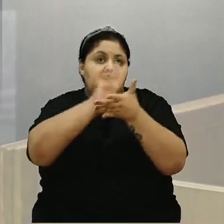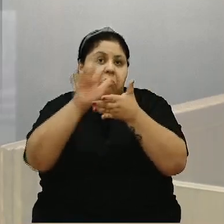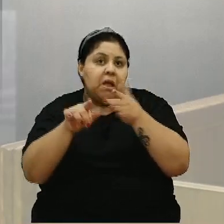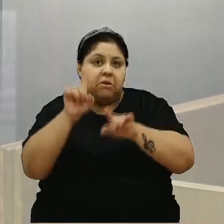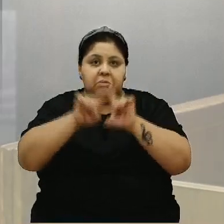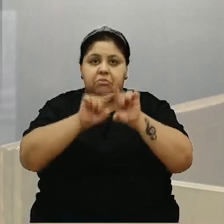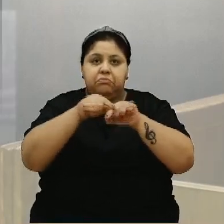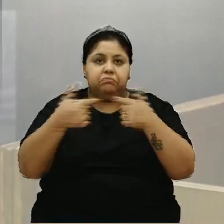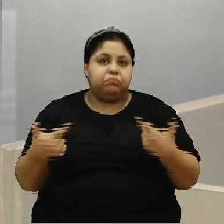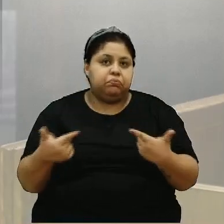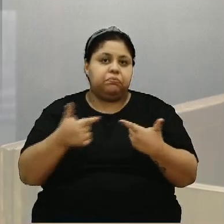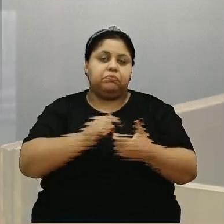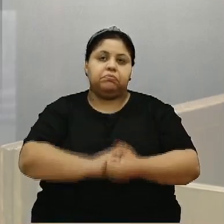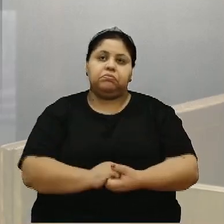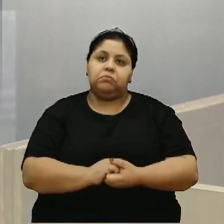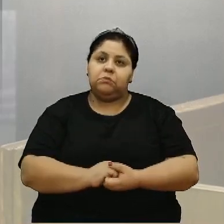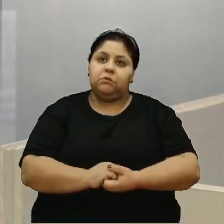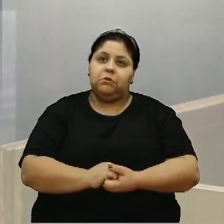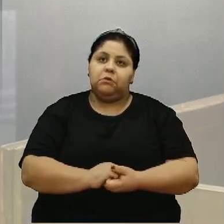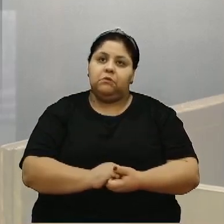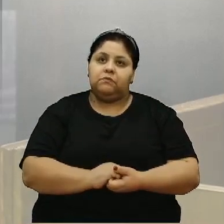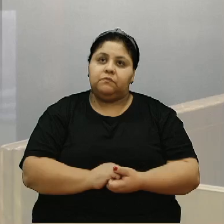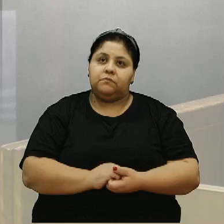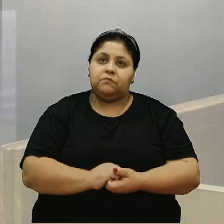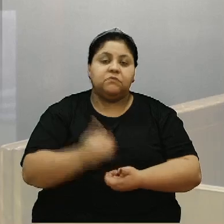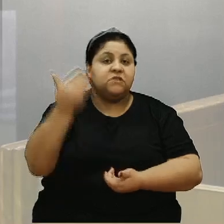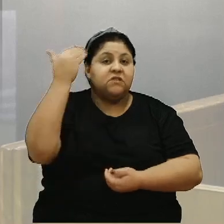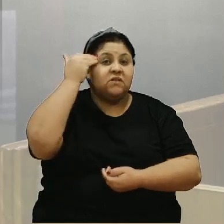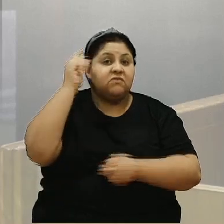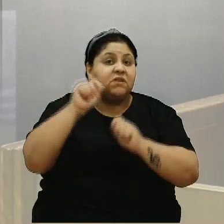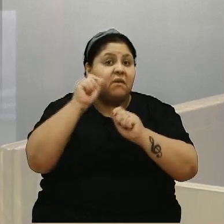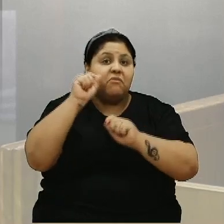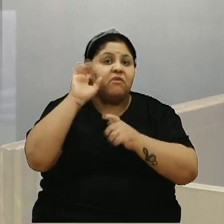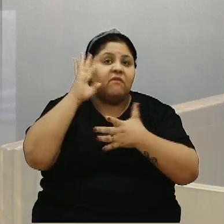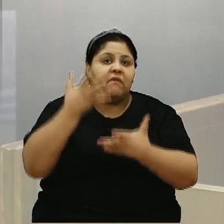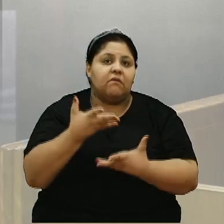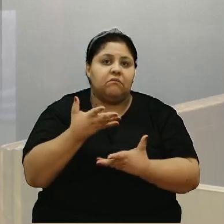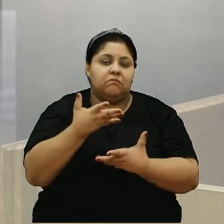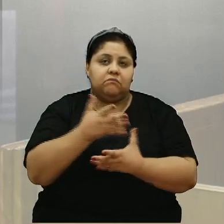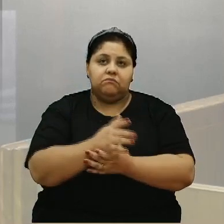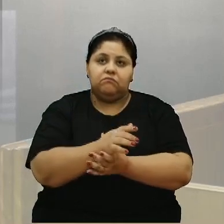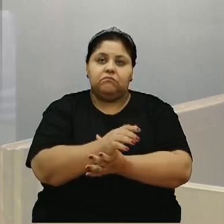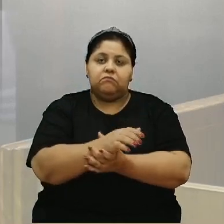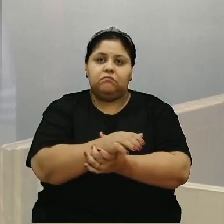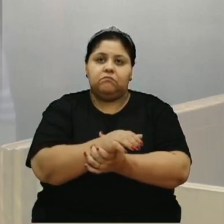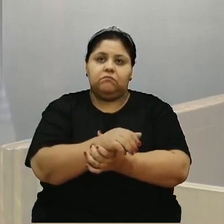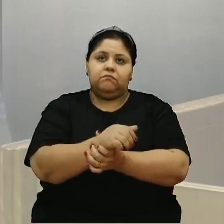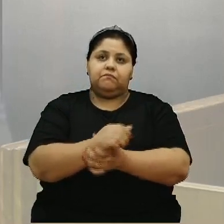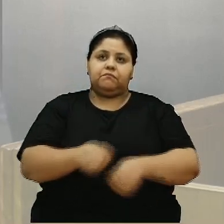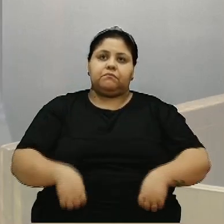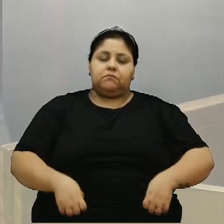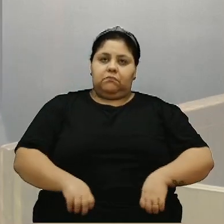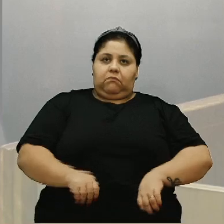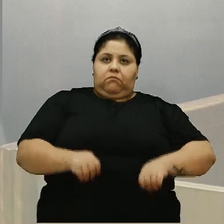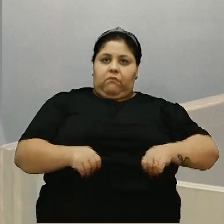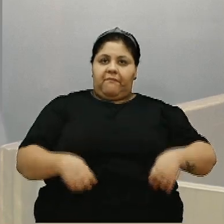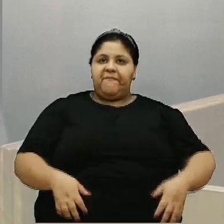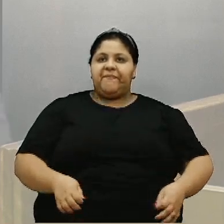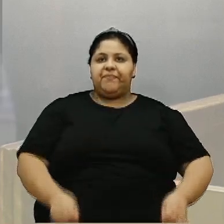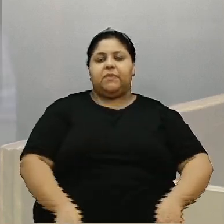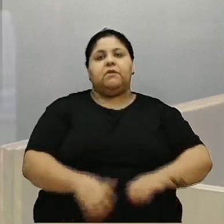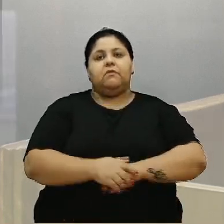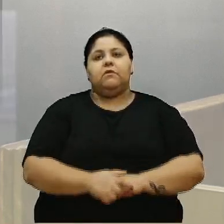Velocino? E não sabem o que vão fazer. Não sabem o que vão fazer.